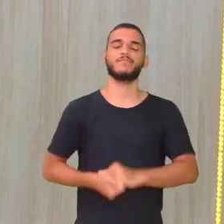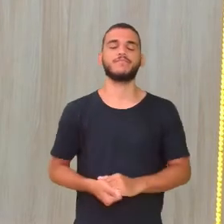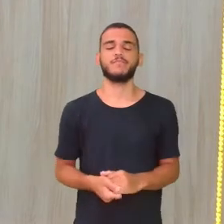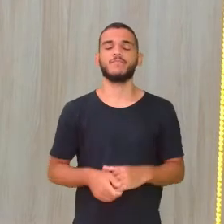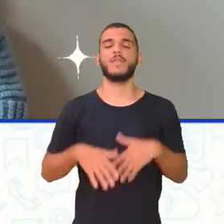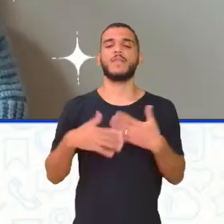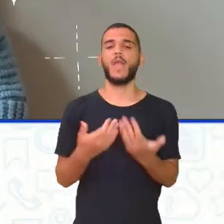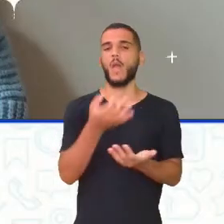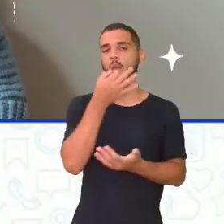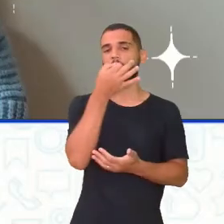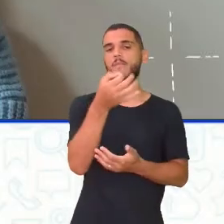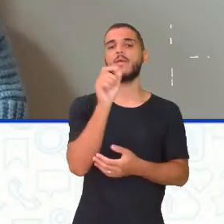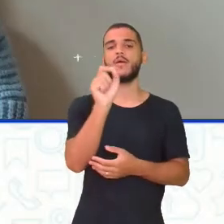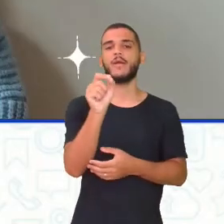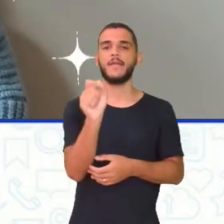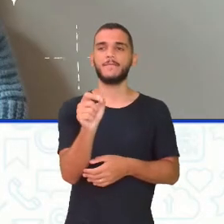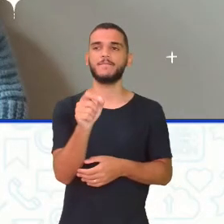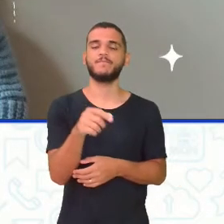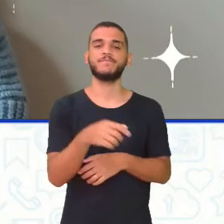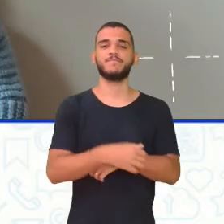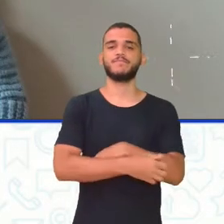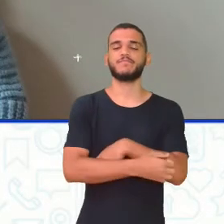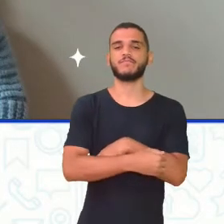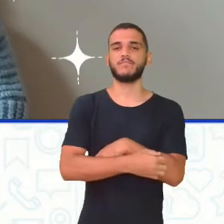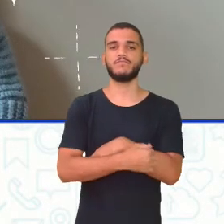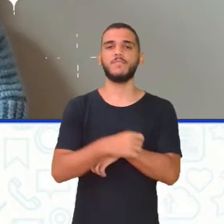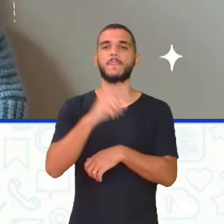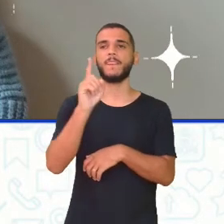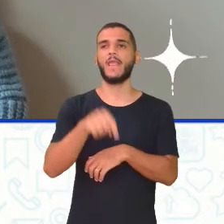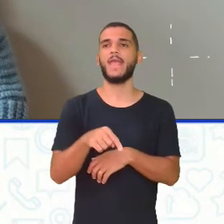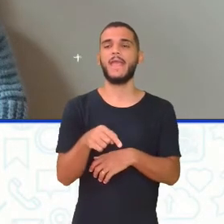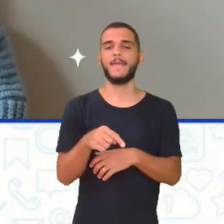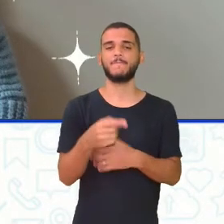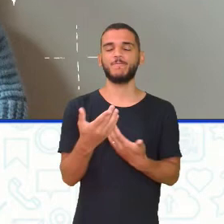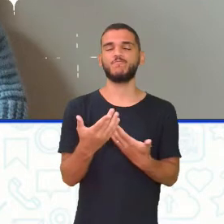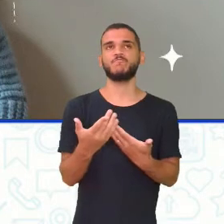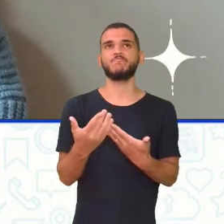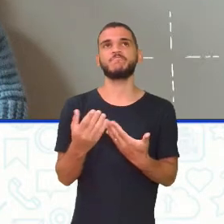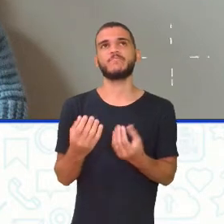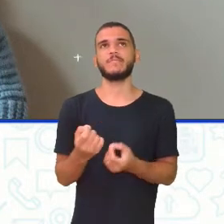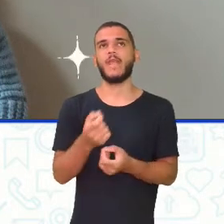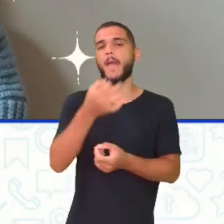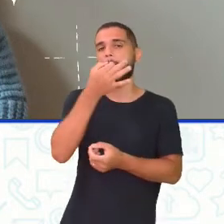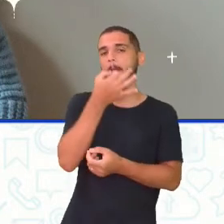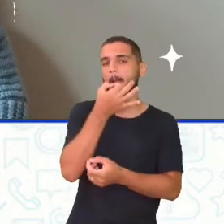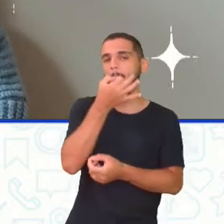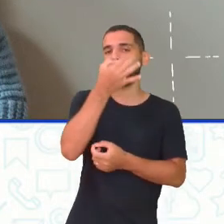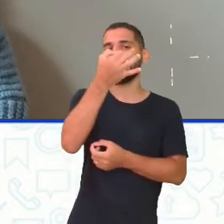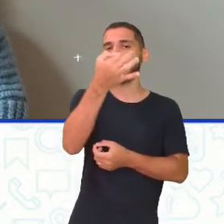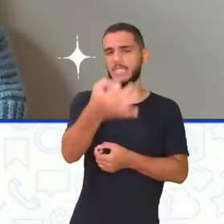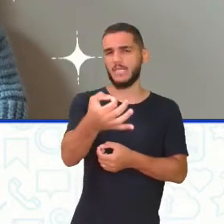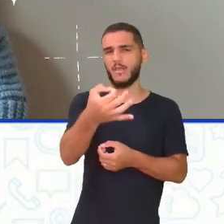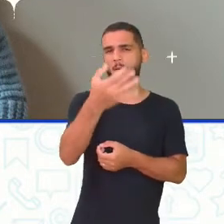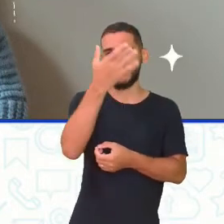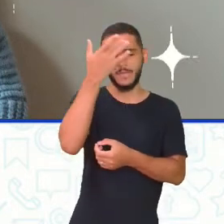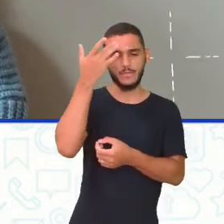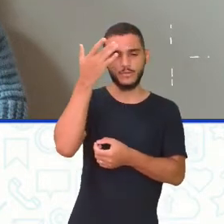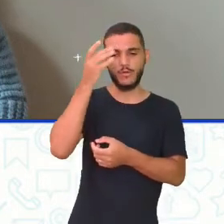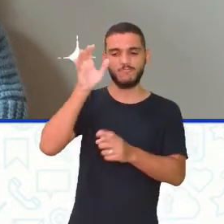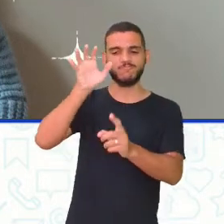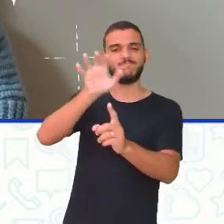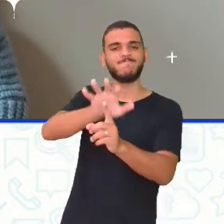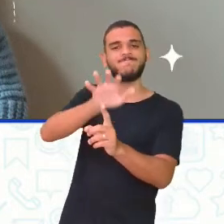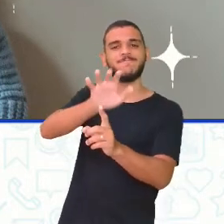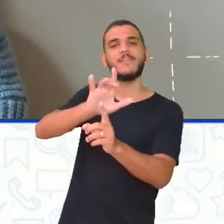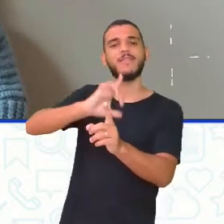é como se fosse o caminho que leva ao convencimento. São, objetivamente, aquilo que vai fazer alguém agir ou